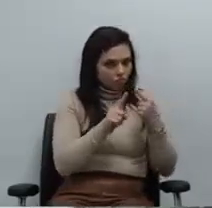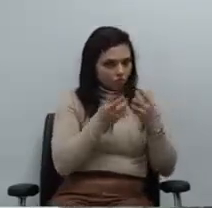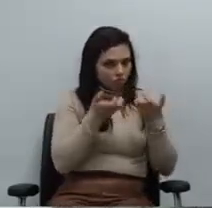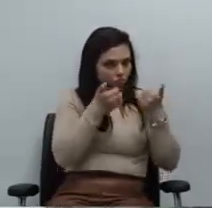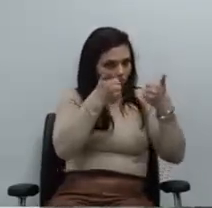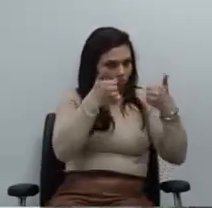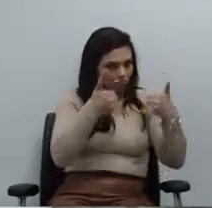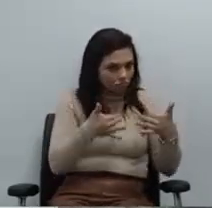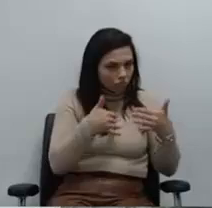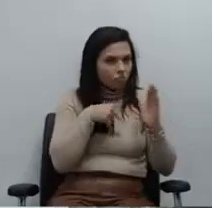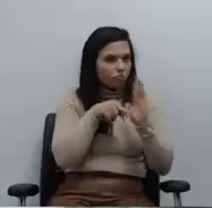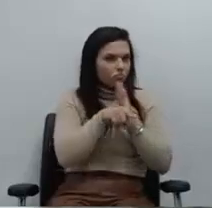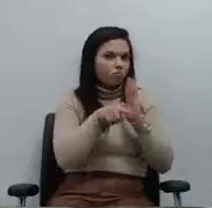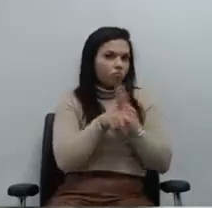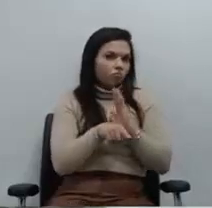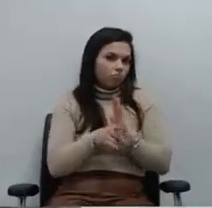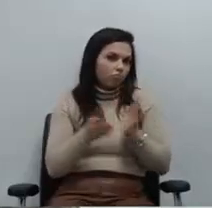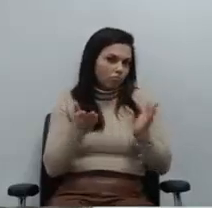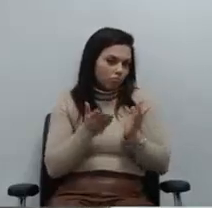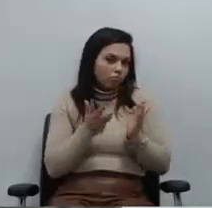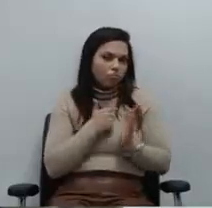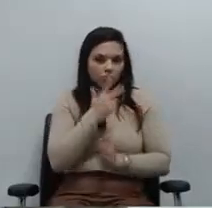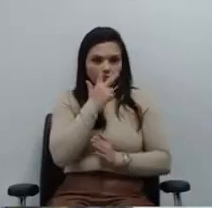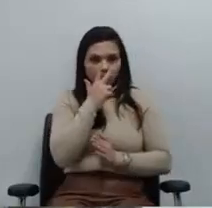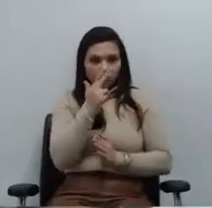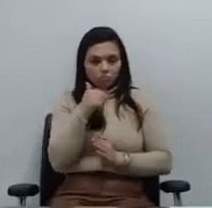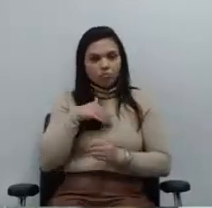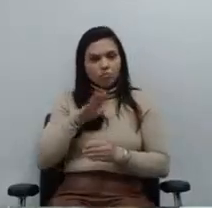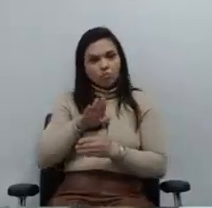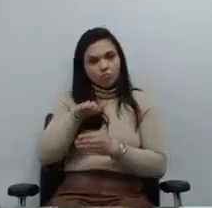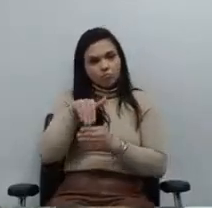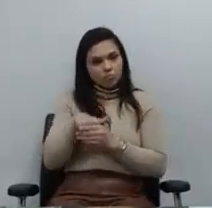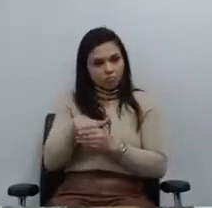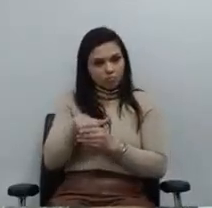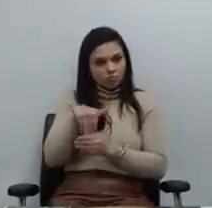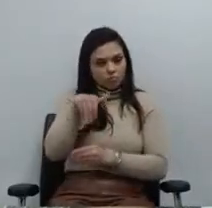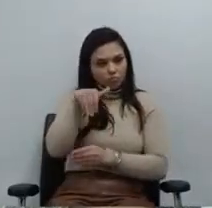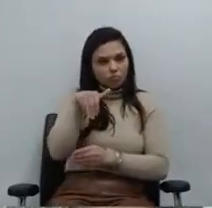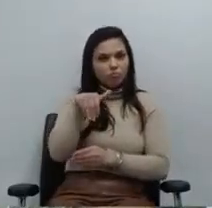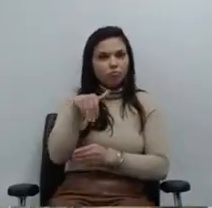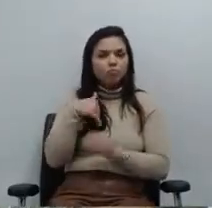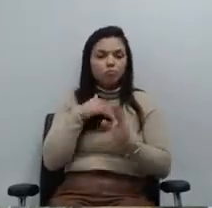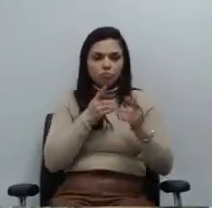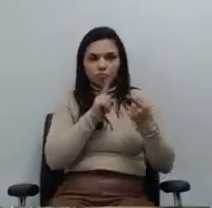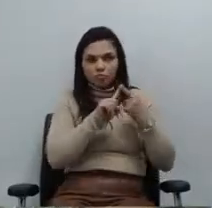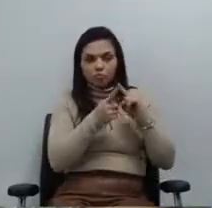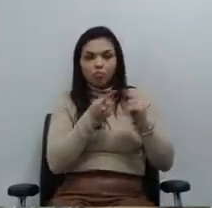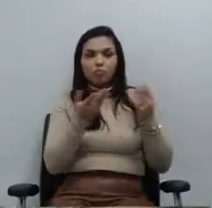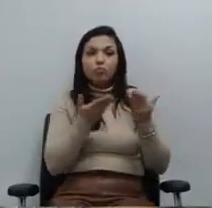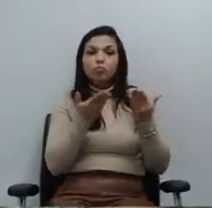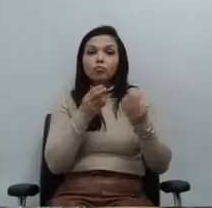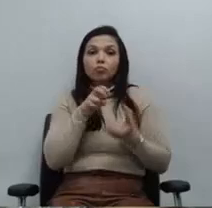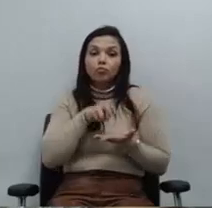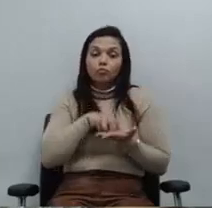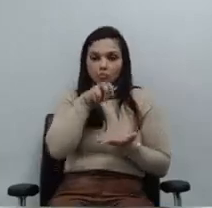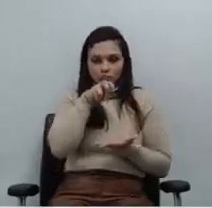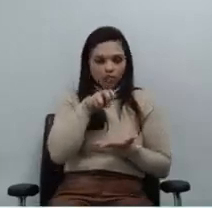a ser feito, a gente faz agora, mas acho que foi mais ou menos nesse sentido. E é nesse sentido que o voto não está feito ainda, porque a gente se acertou hoje pela manhã.